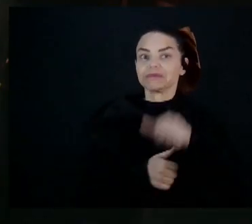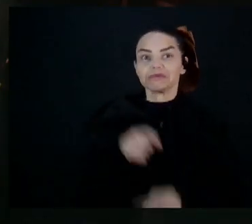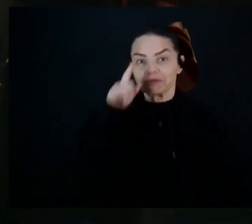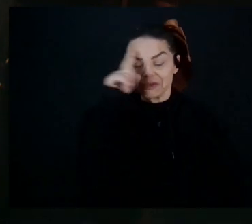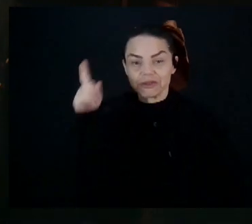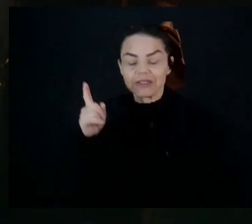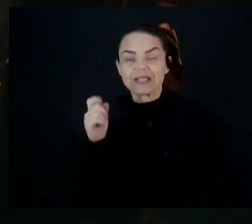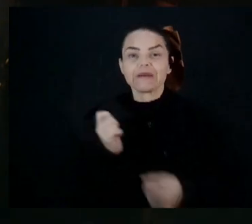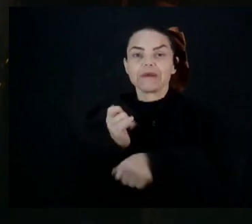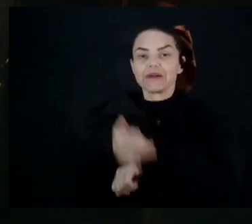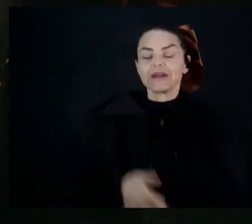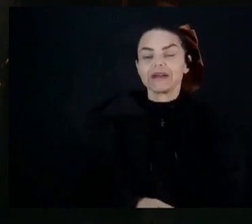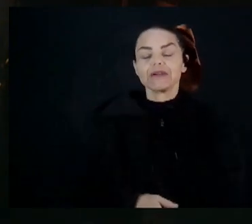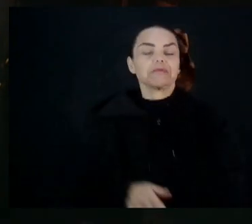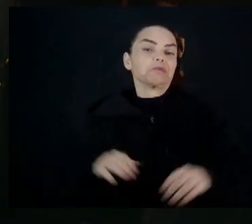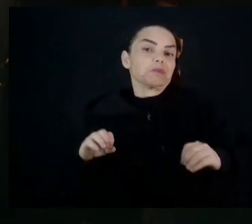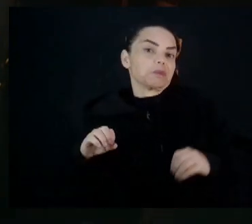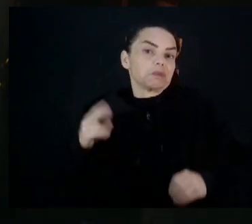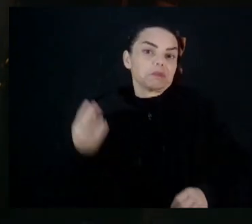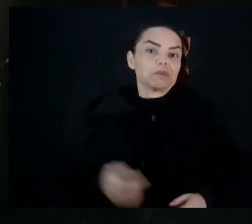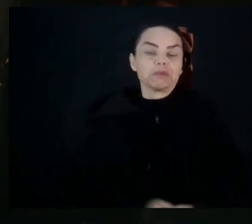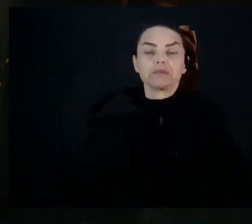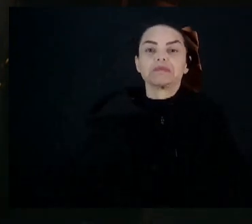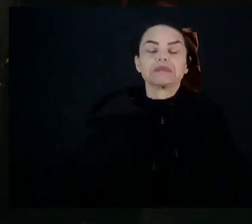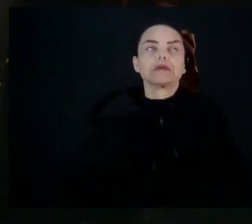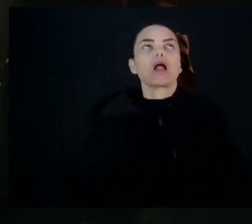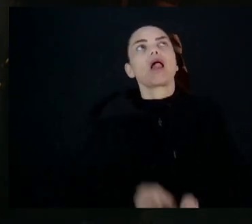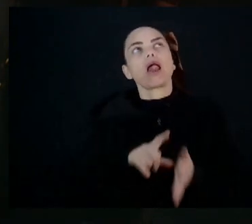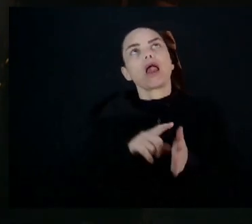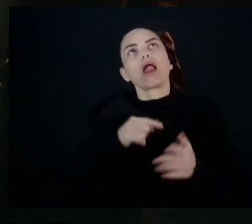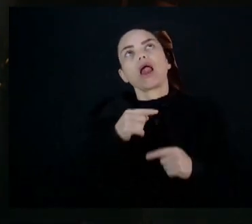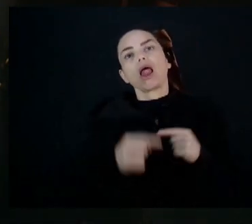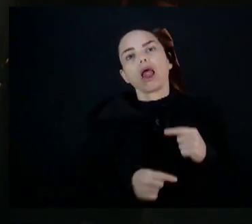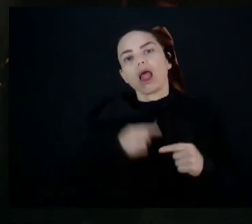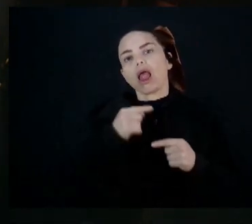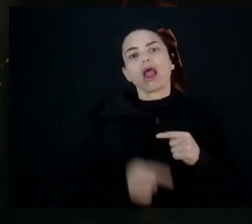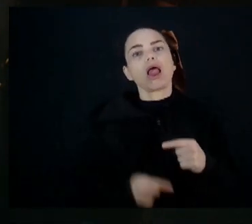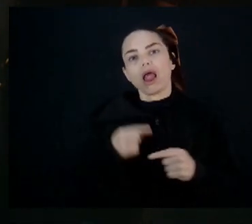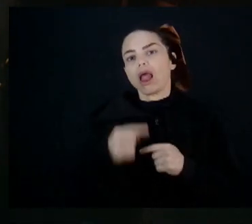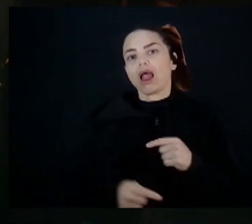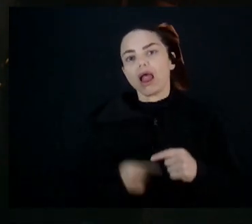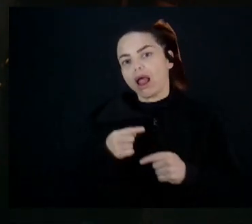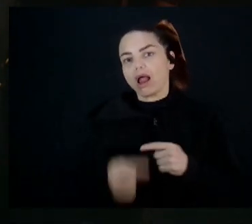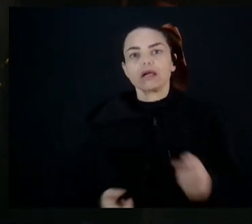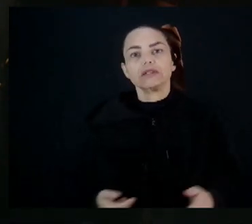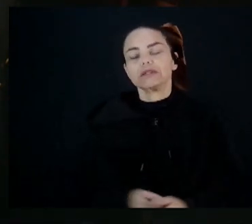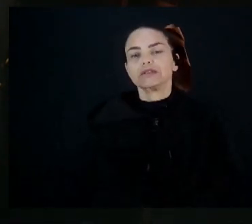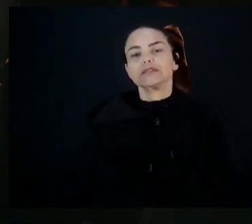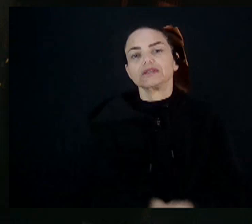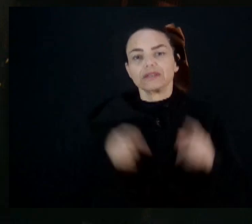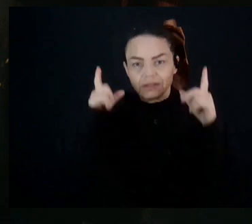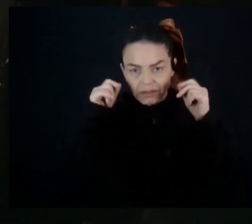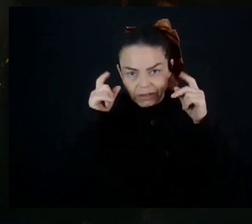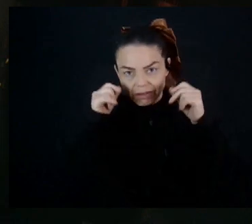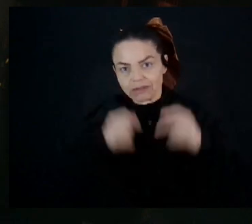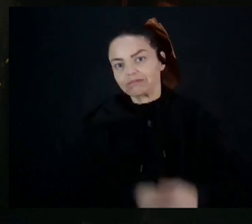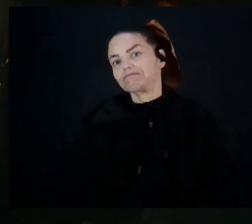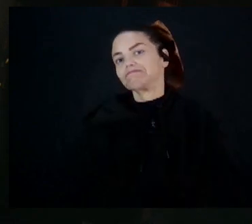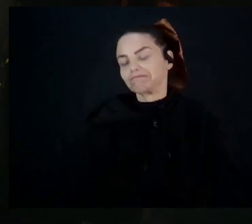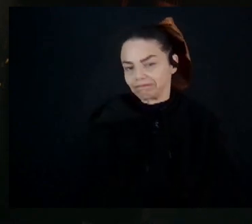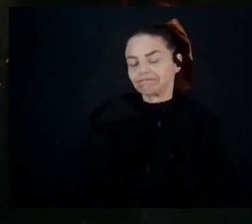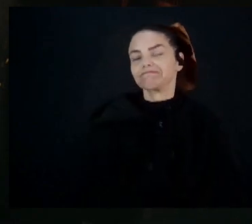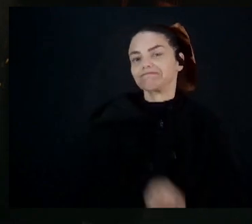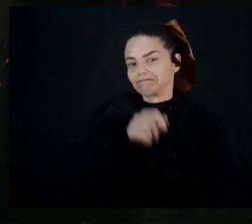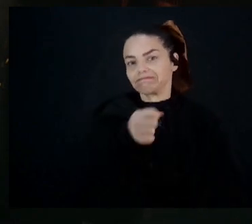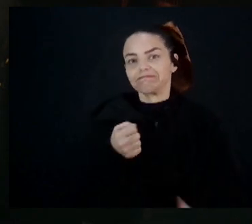dia, ou então está procrastinando o sono, roubando algumas horinhas de sono, e isso pode ter um impacto muito